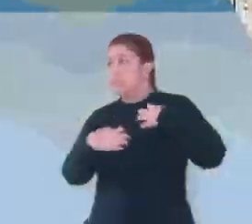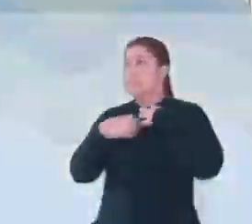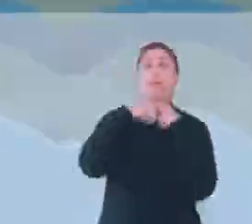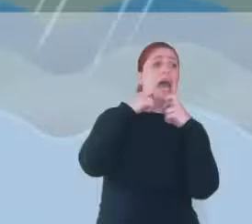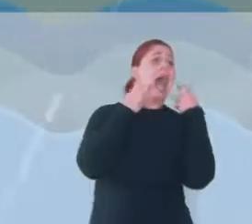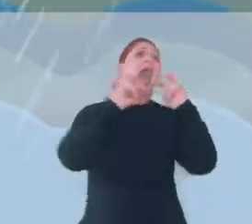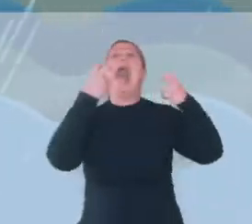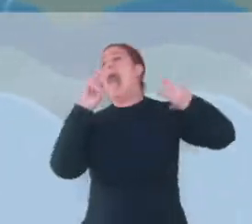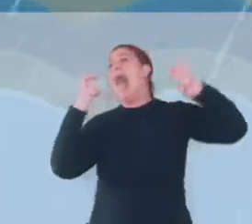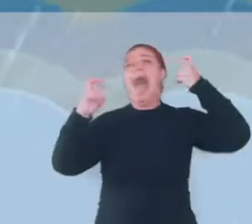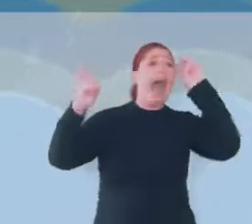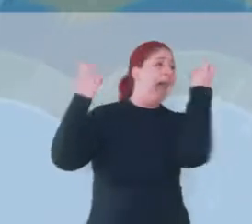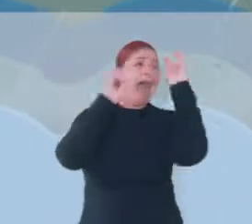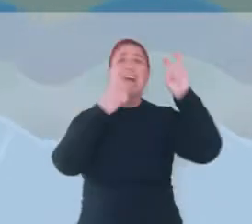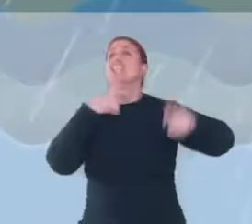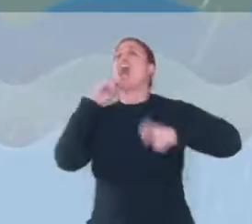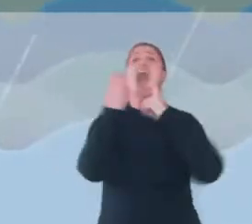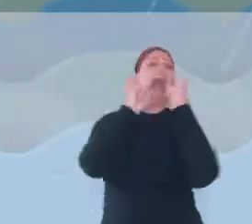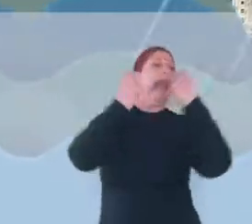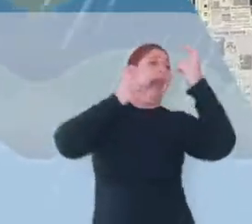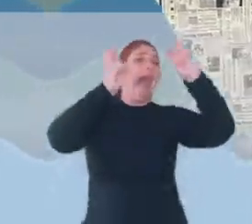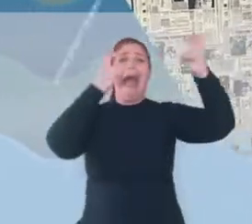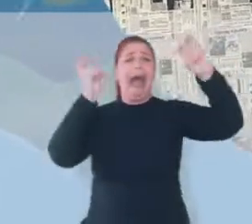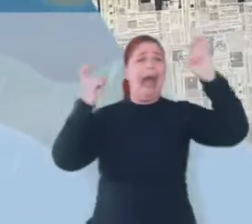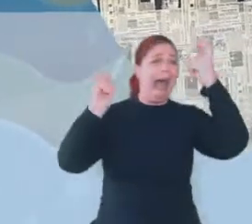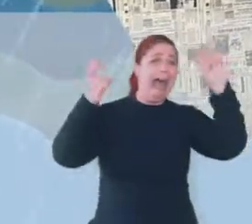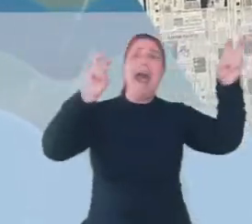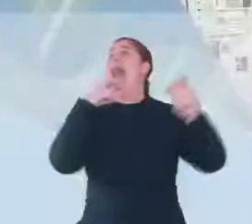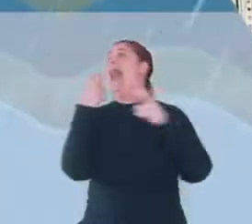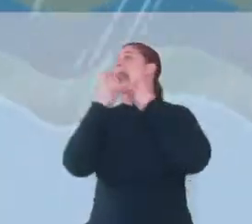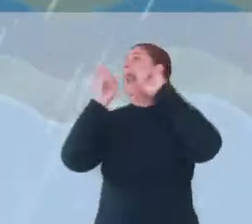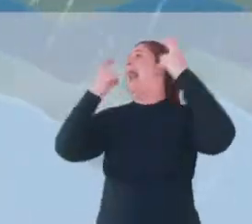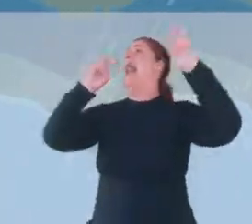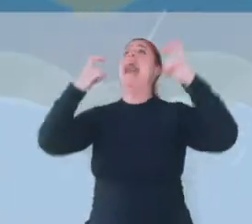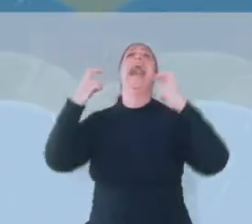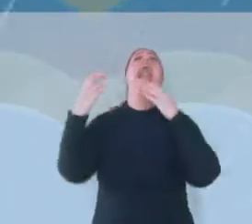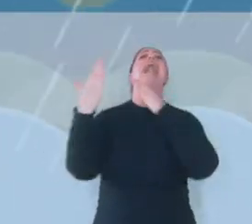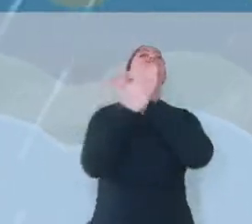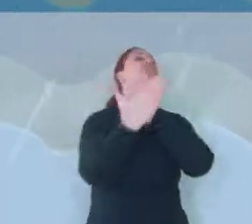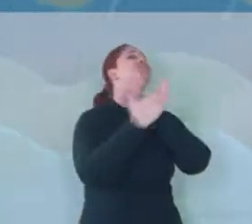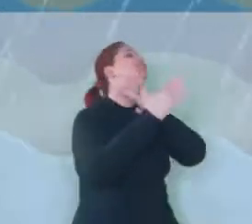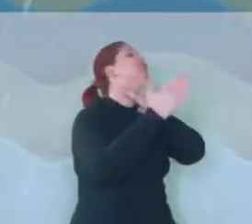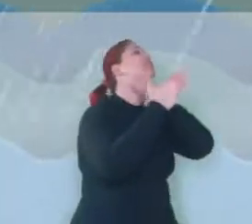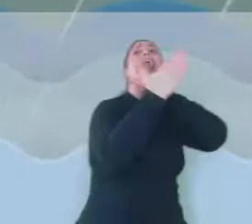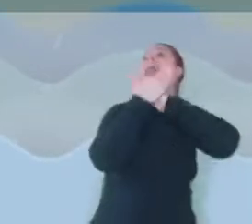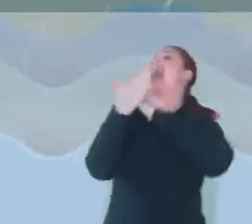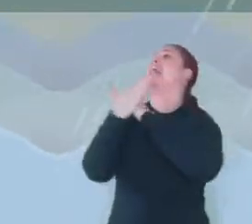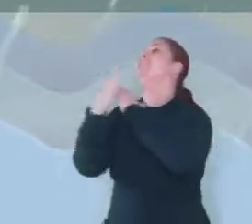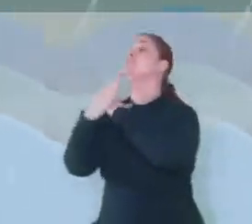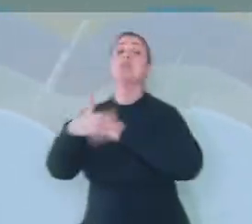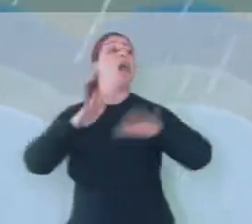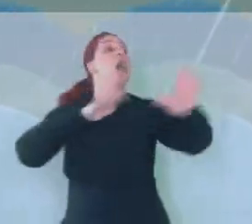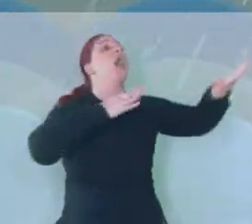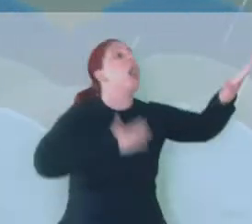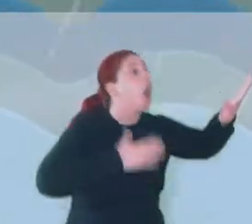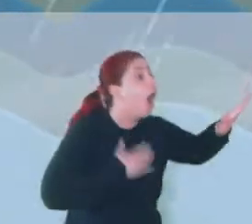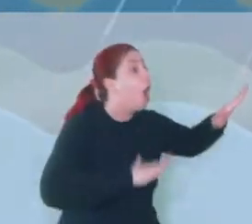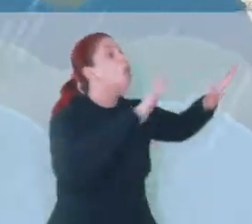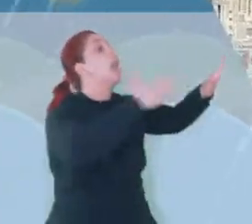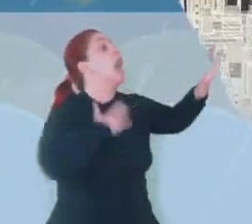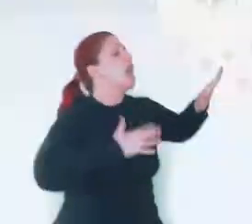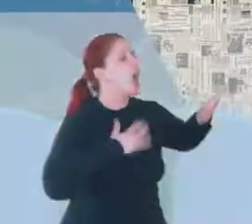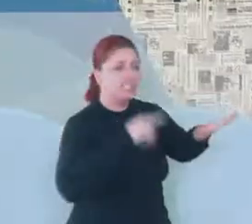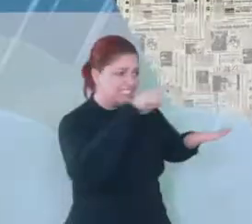desesperado. Socorro! Socorro! Acuda! Acuda! Ai! Calma, senhor!